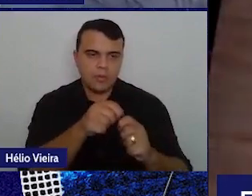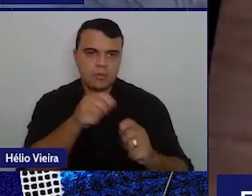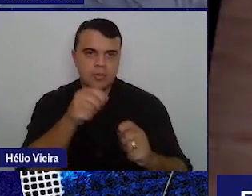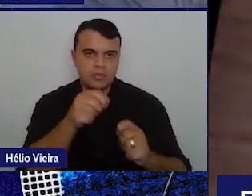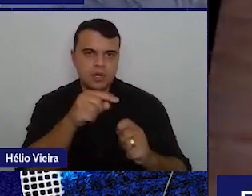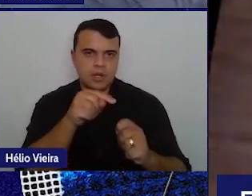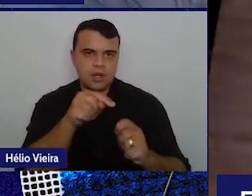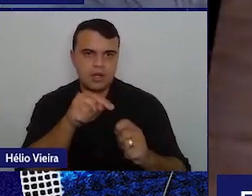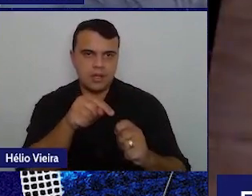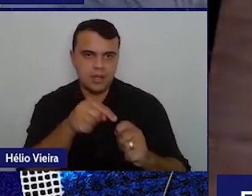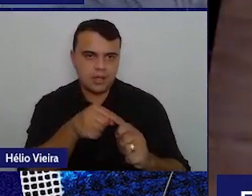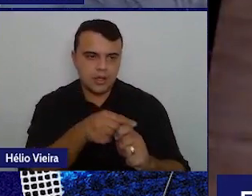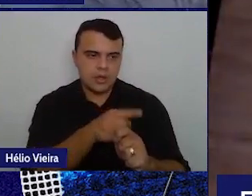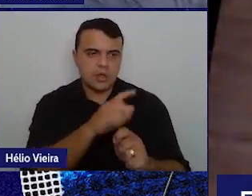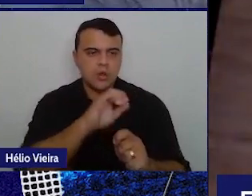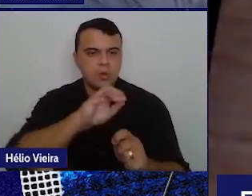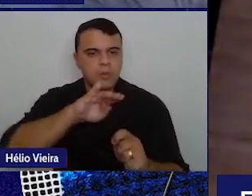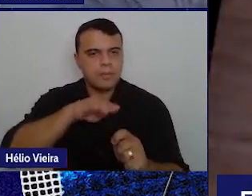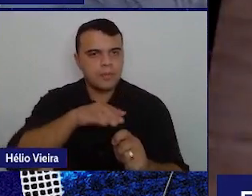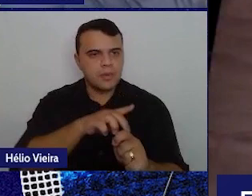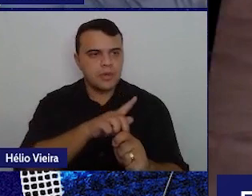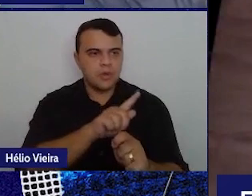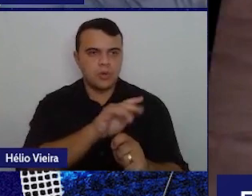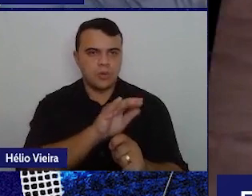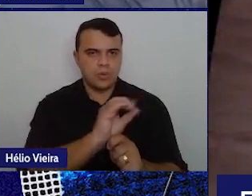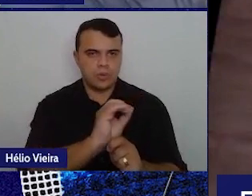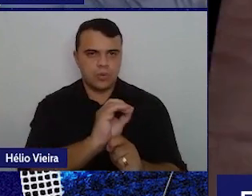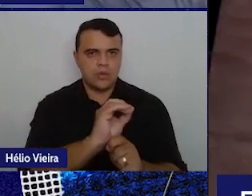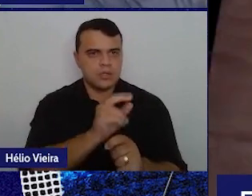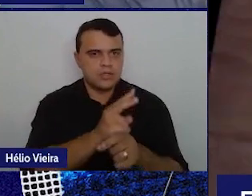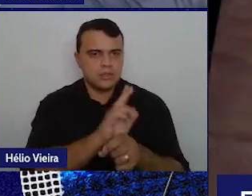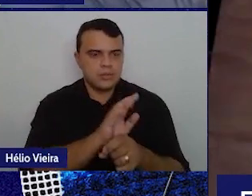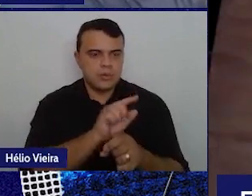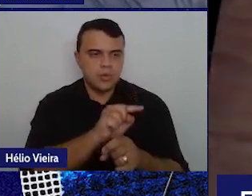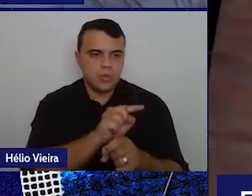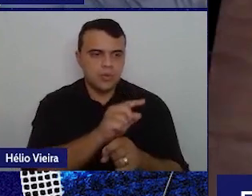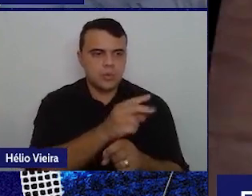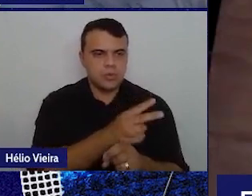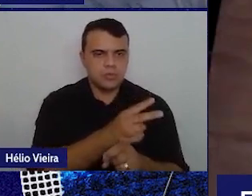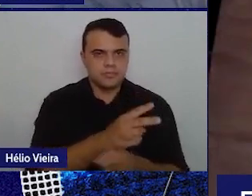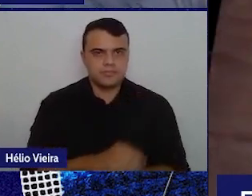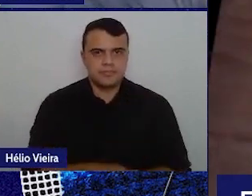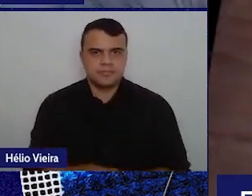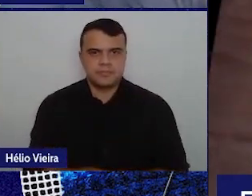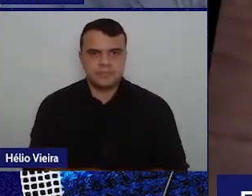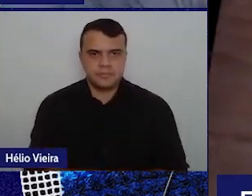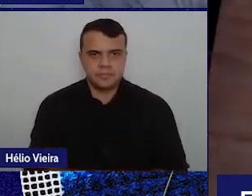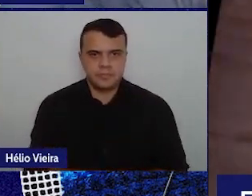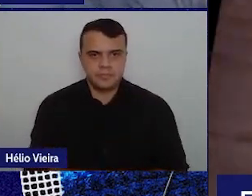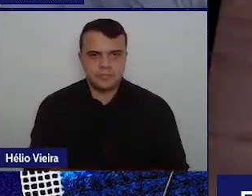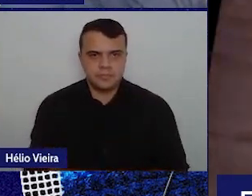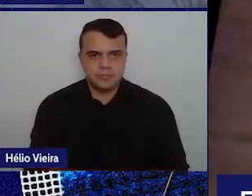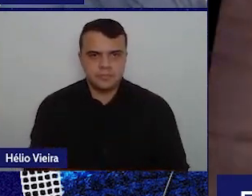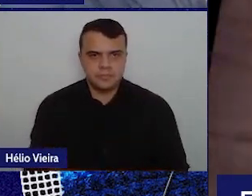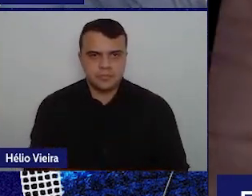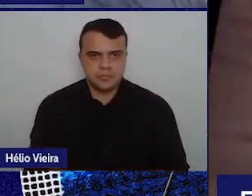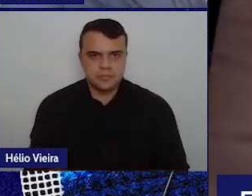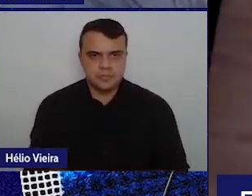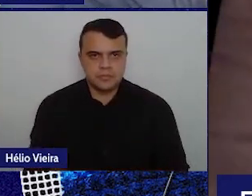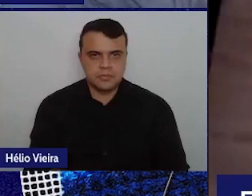ponto oblíquo, saltando sempre, ó, 1, 2. Fiz o ponto